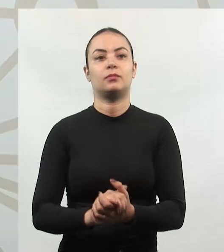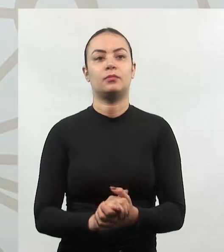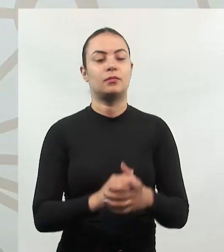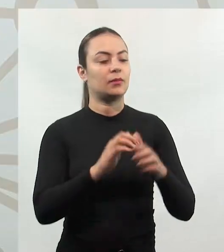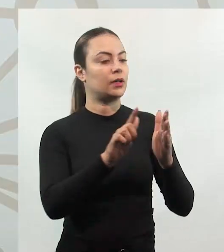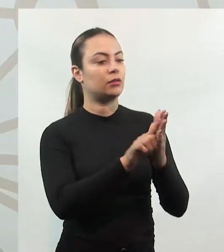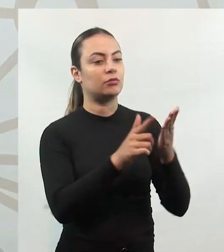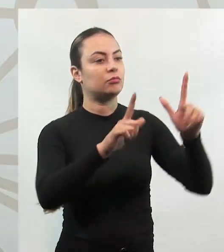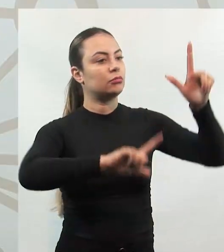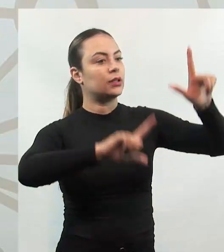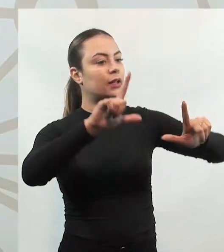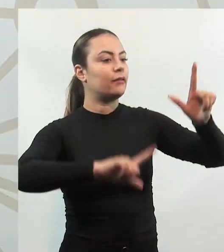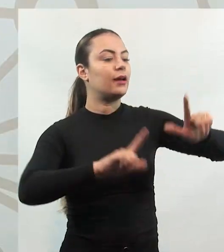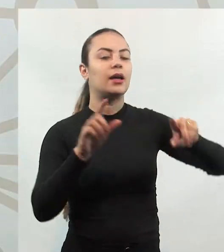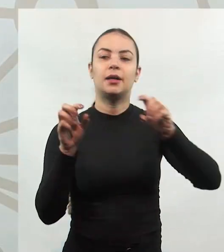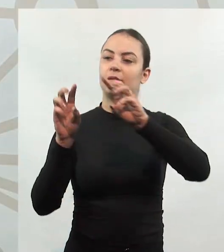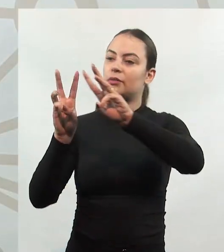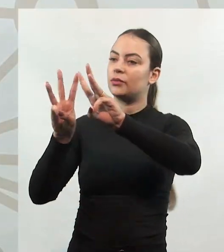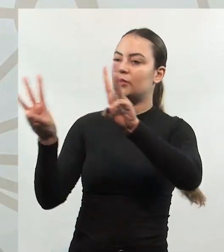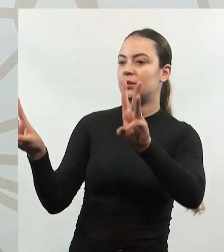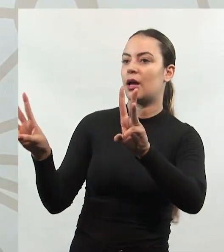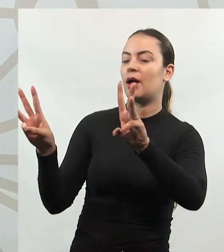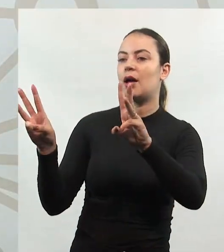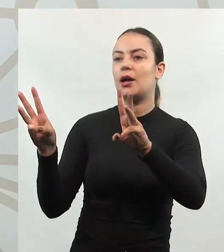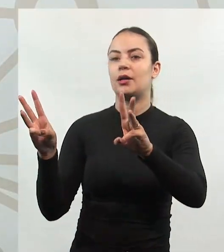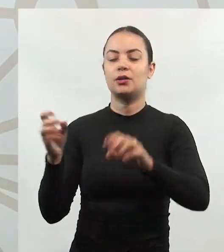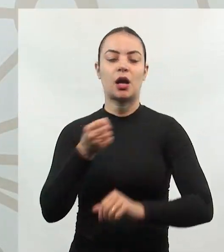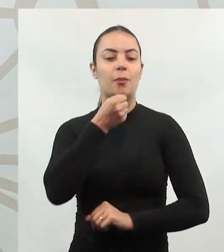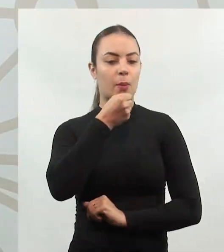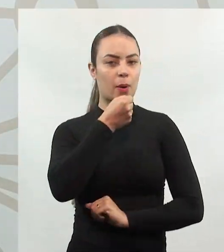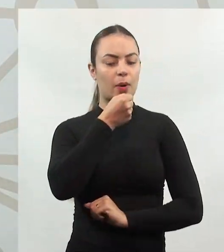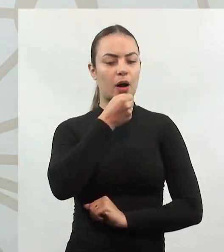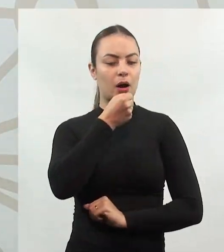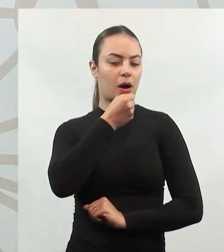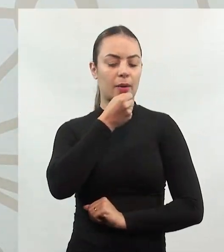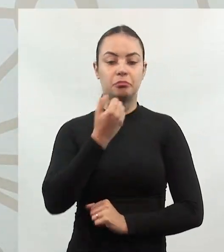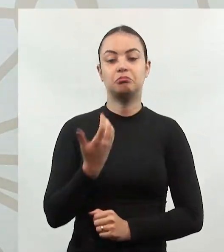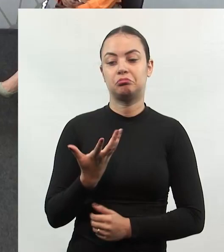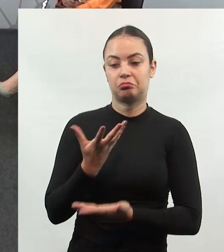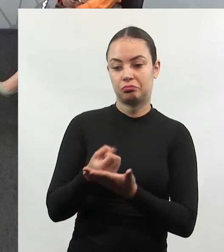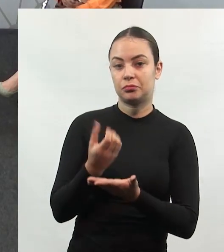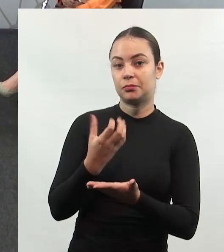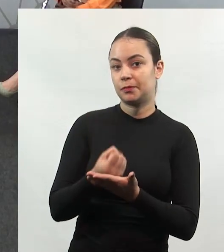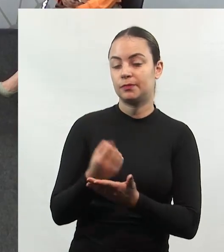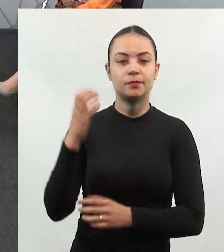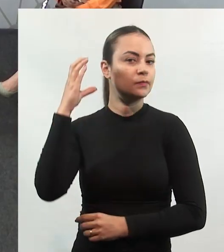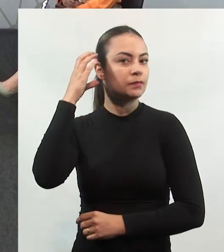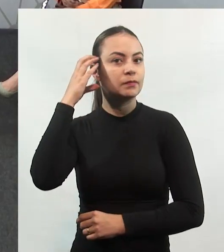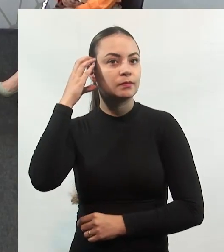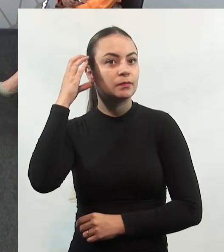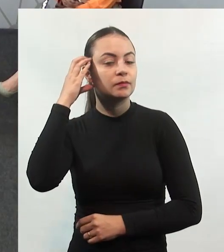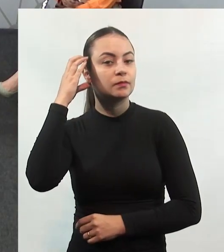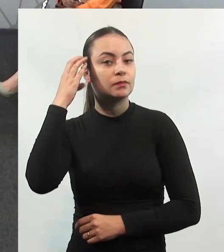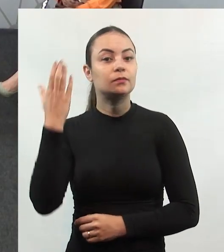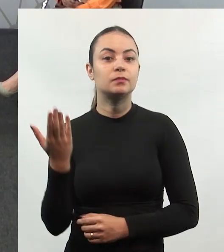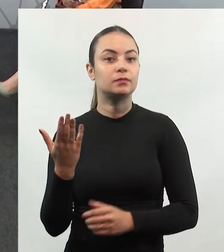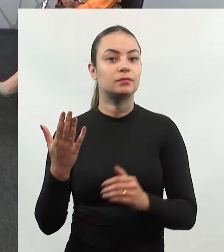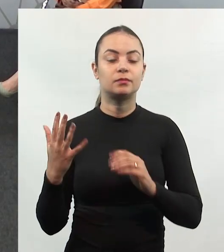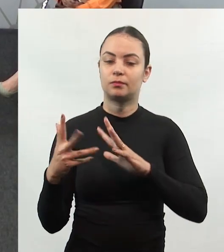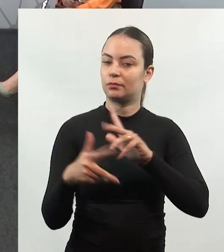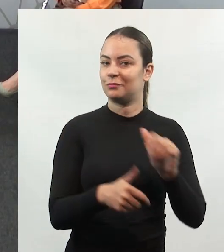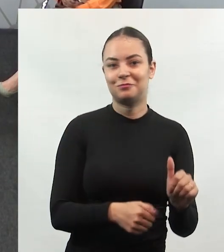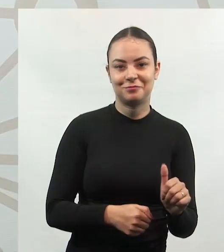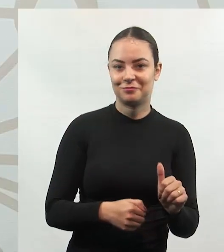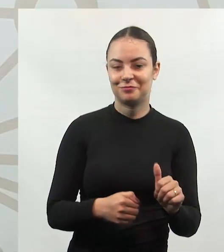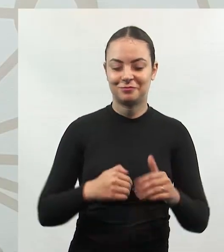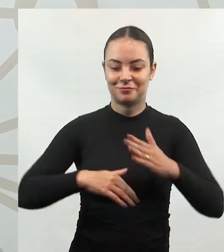primeiros sites, que foi o Rondônia ao Vivo. E aí, deslanchei aí para a profissão, para